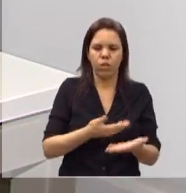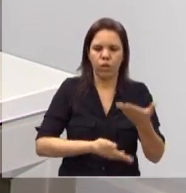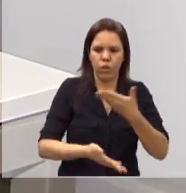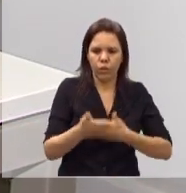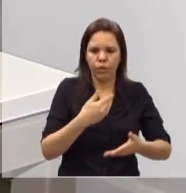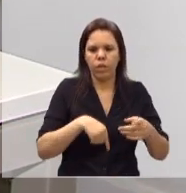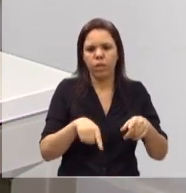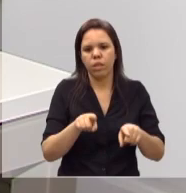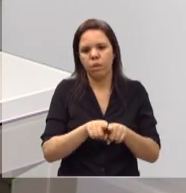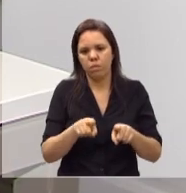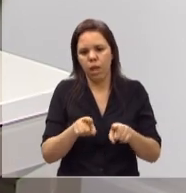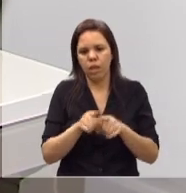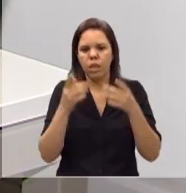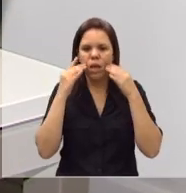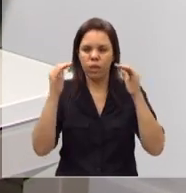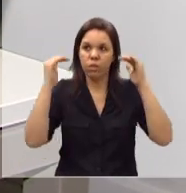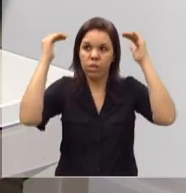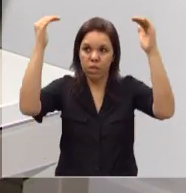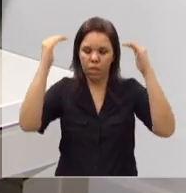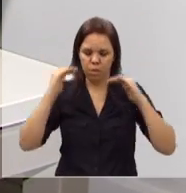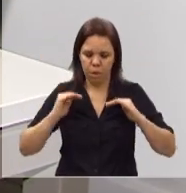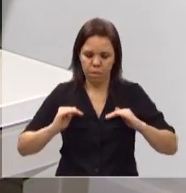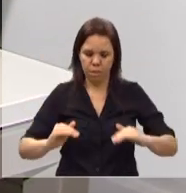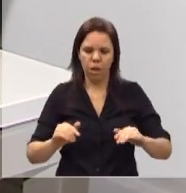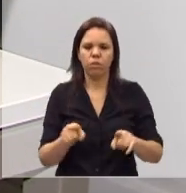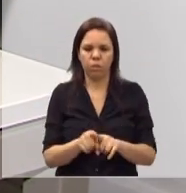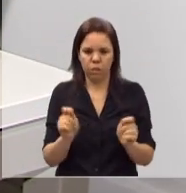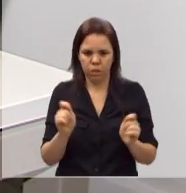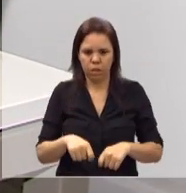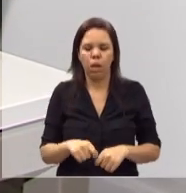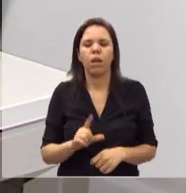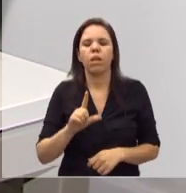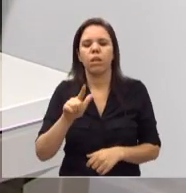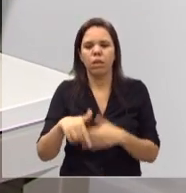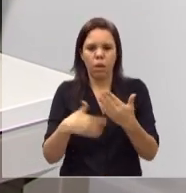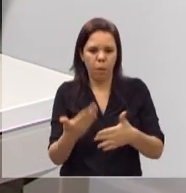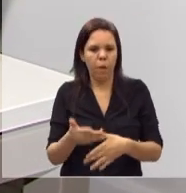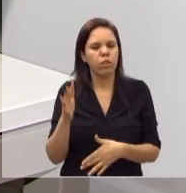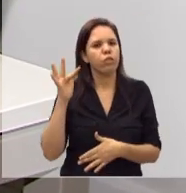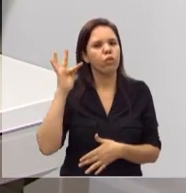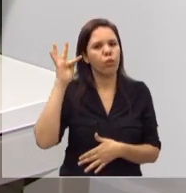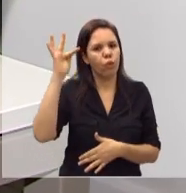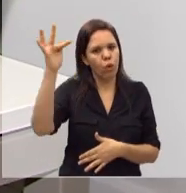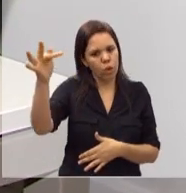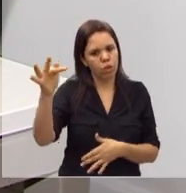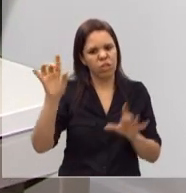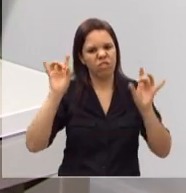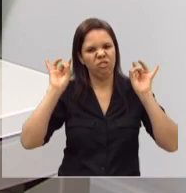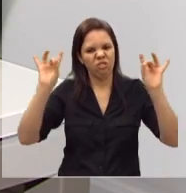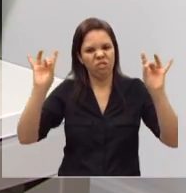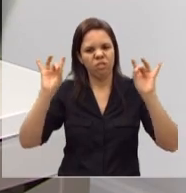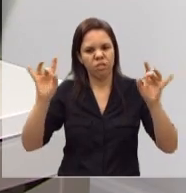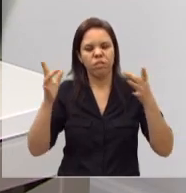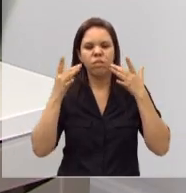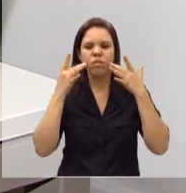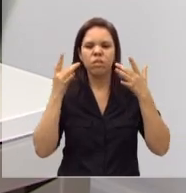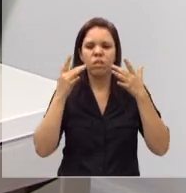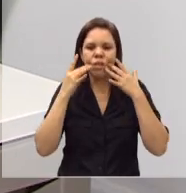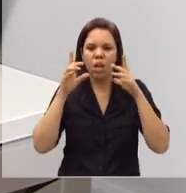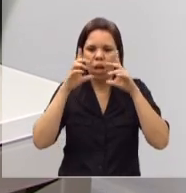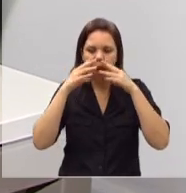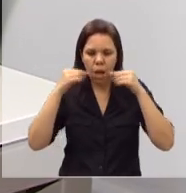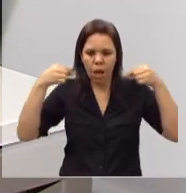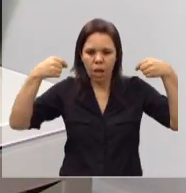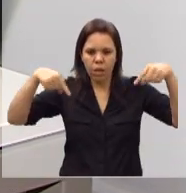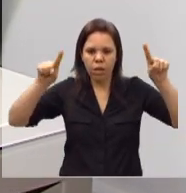Teatro de Arena em cima e o teatro embaixo, né? E depois, quem sabe, o futuro grande teatro, né? Teatro Carlos Gomes,